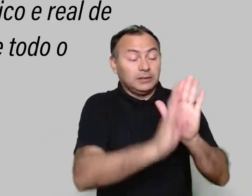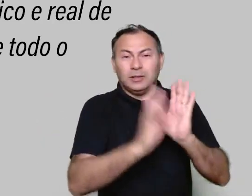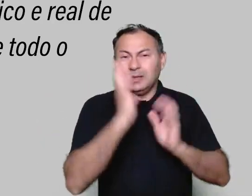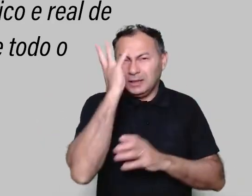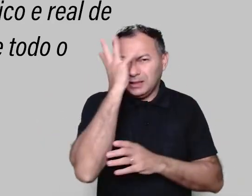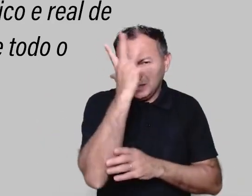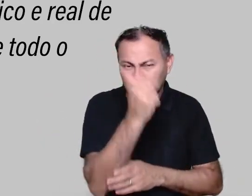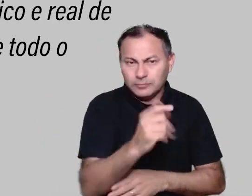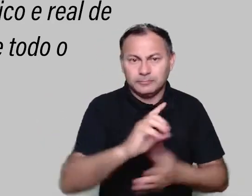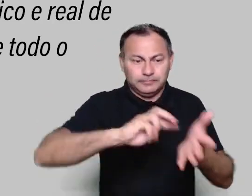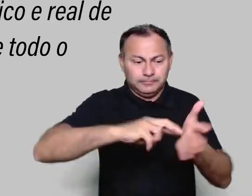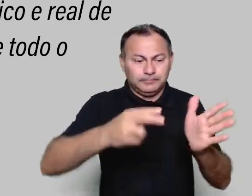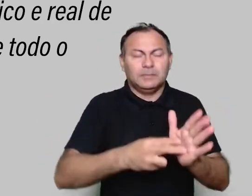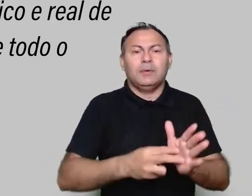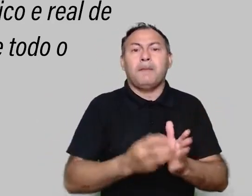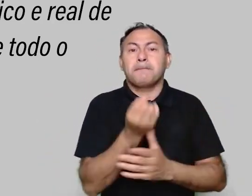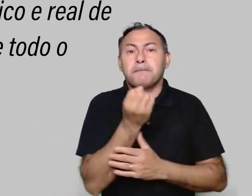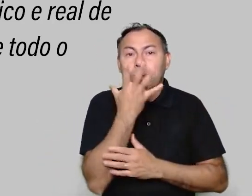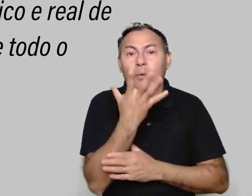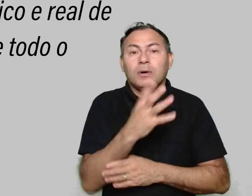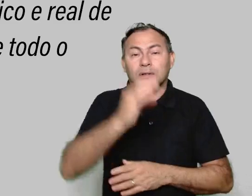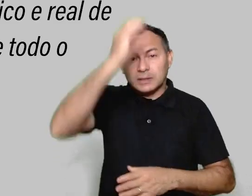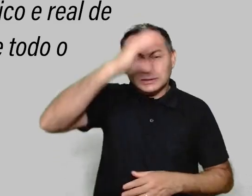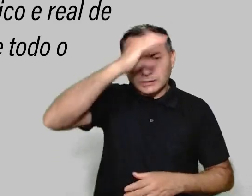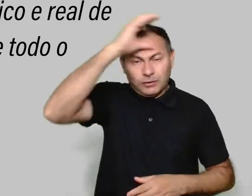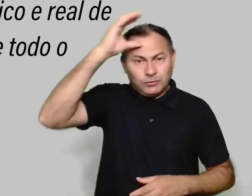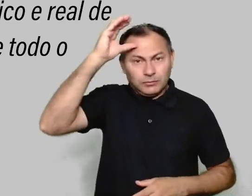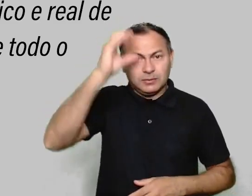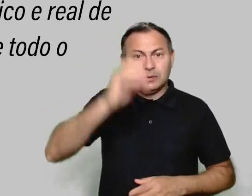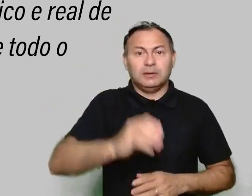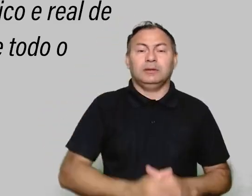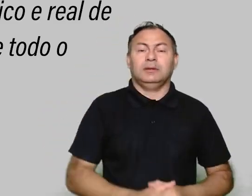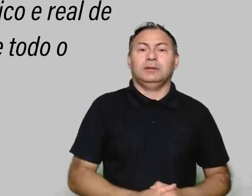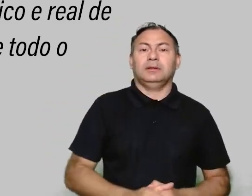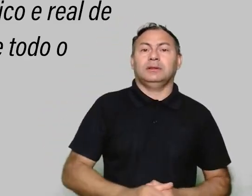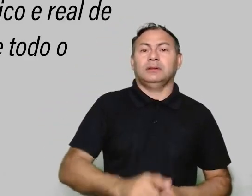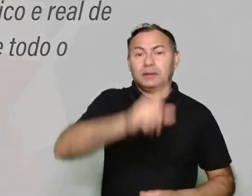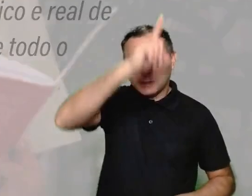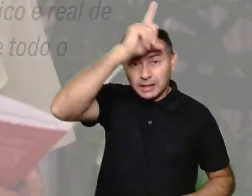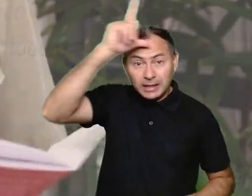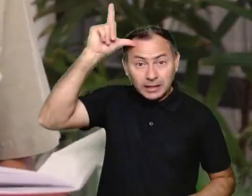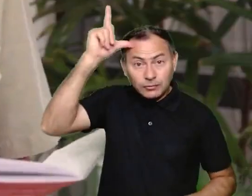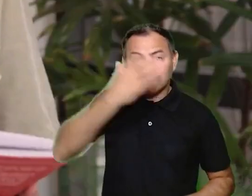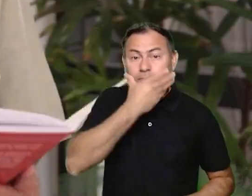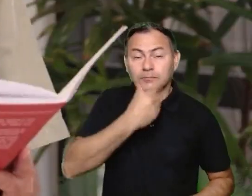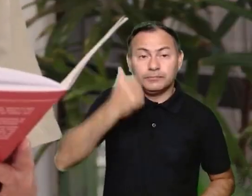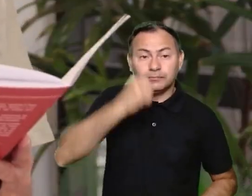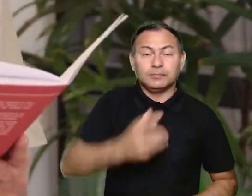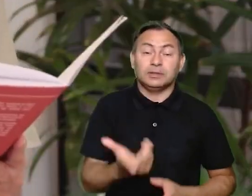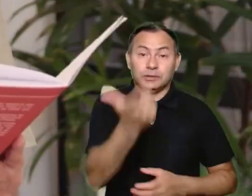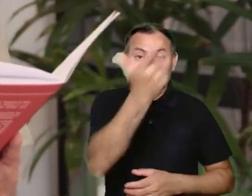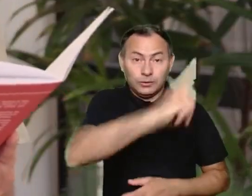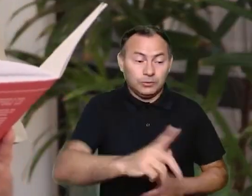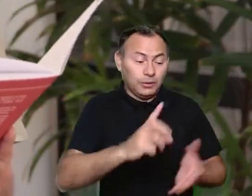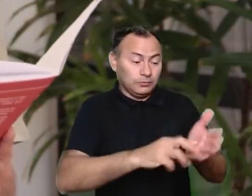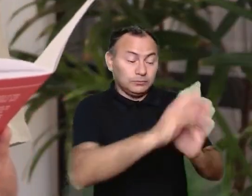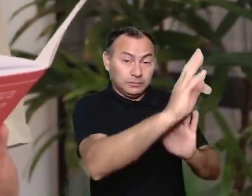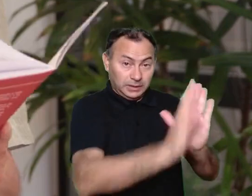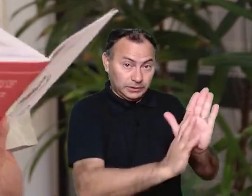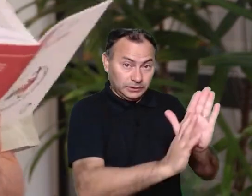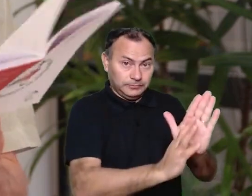texto, Uma definição proativa sobre os cristãos leigos e leigas. Voltando ao texto,